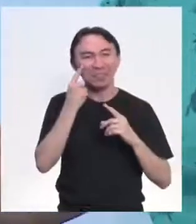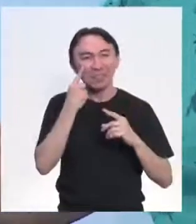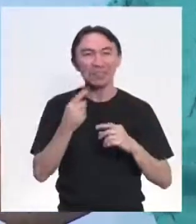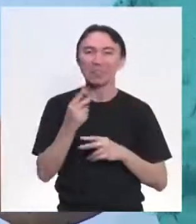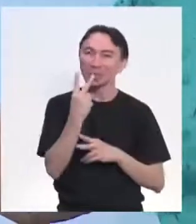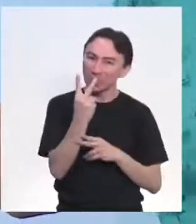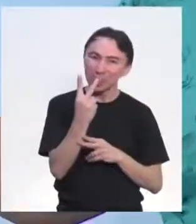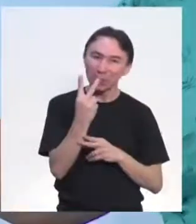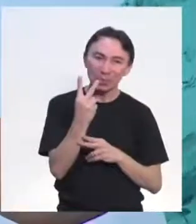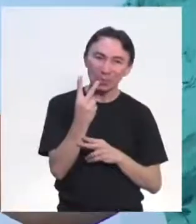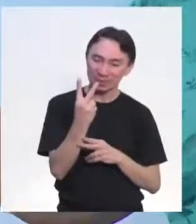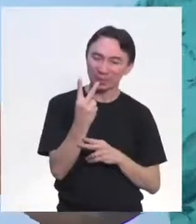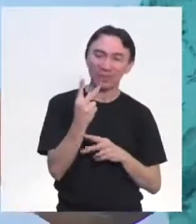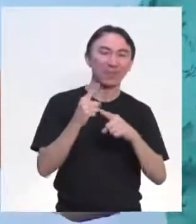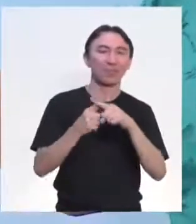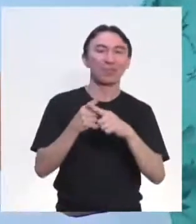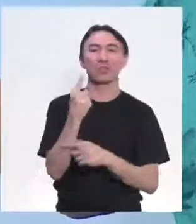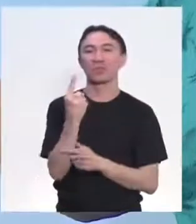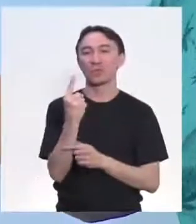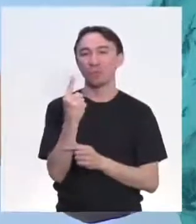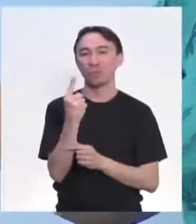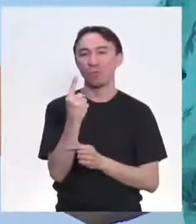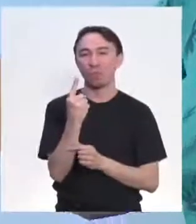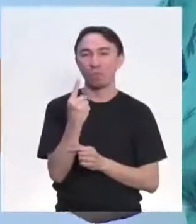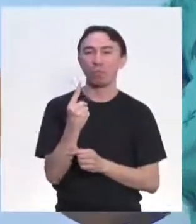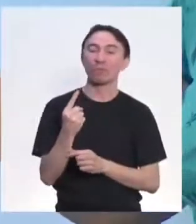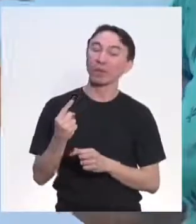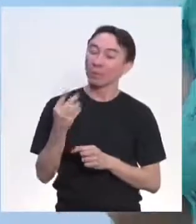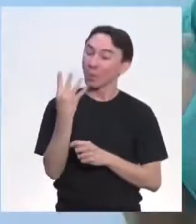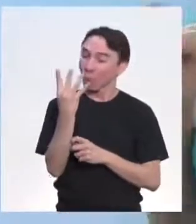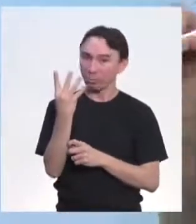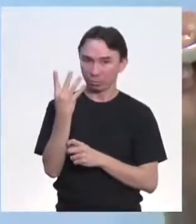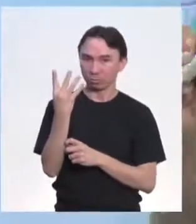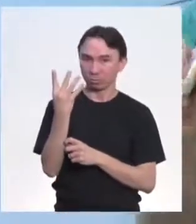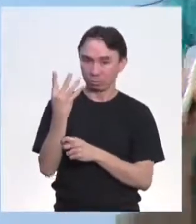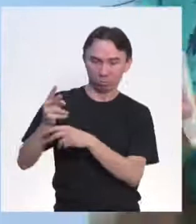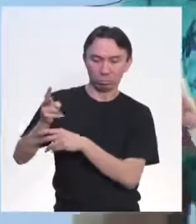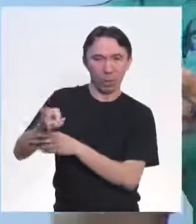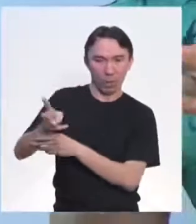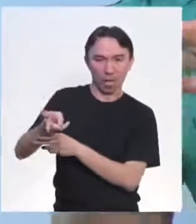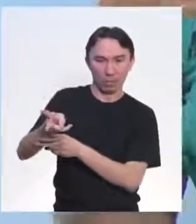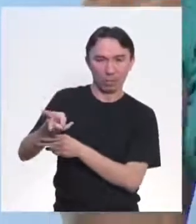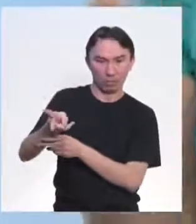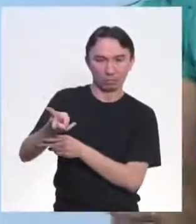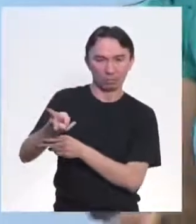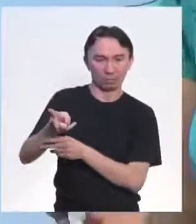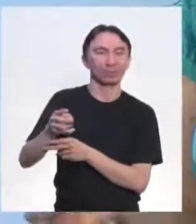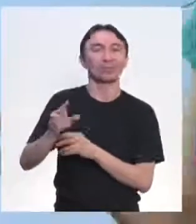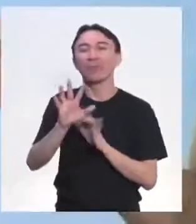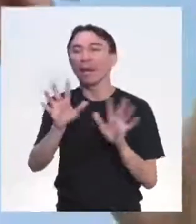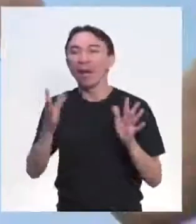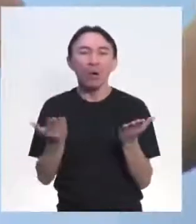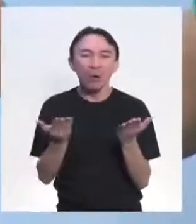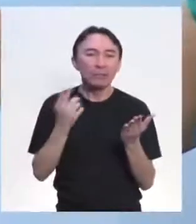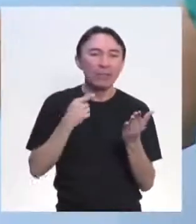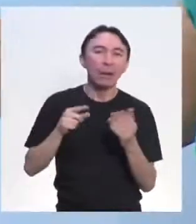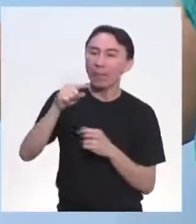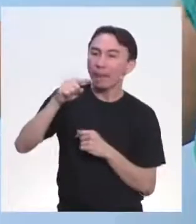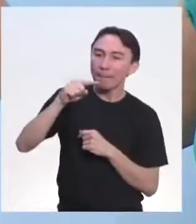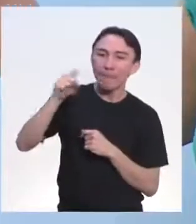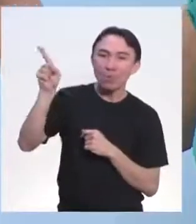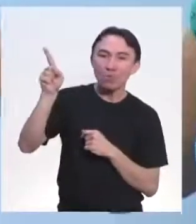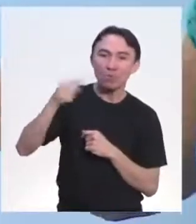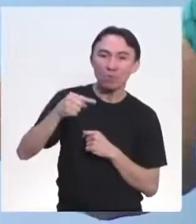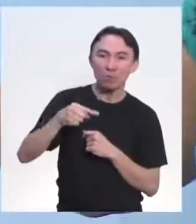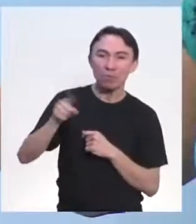2 vezes 1. O 4 fatorial permanece. Agora eu vou fazer simplificações. Então,